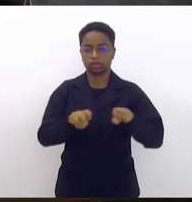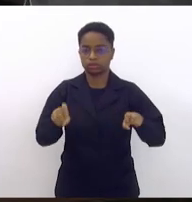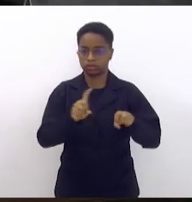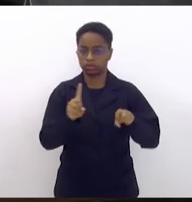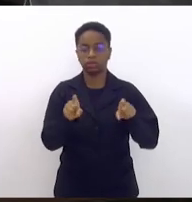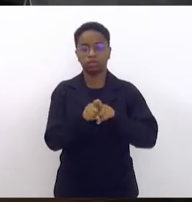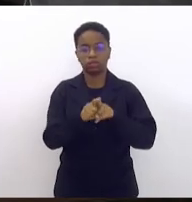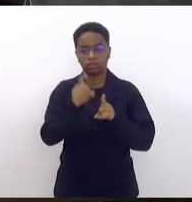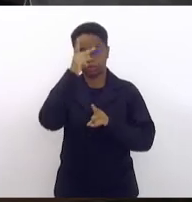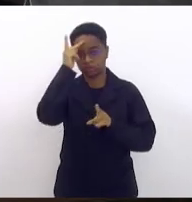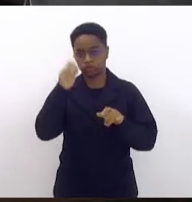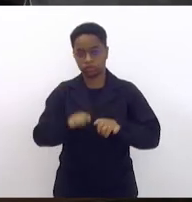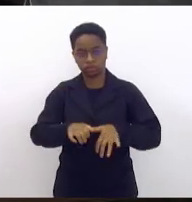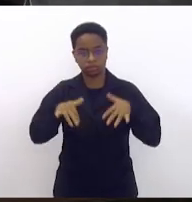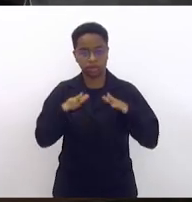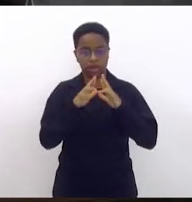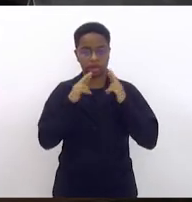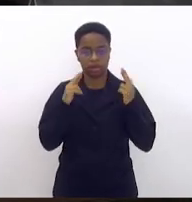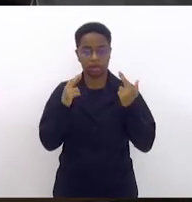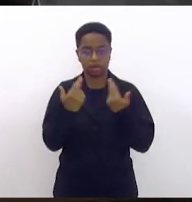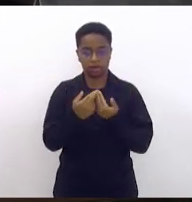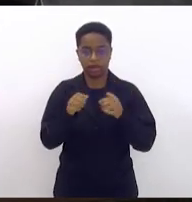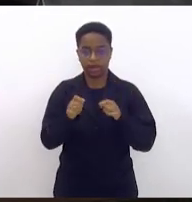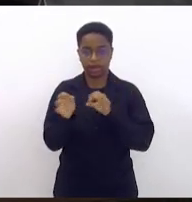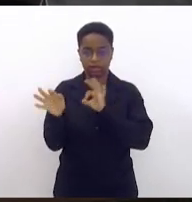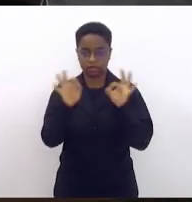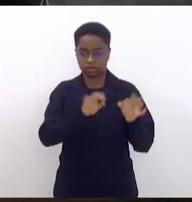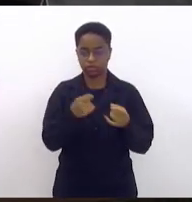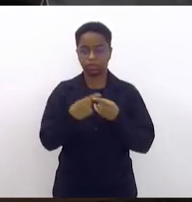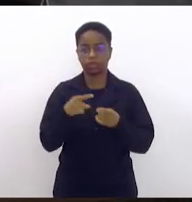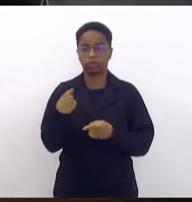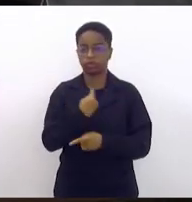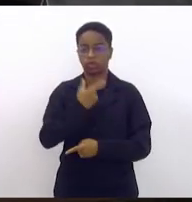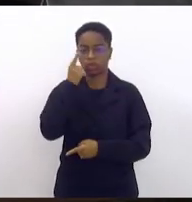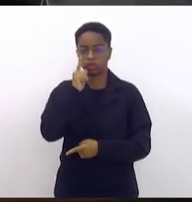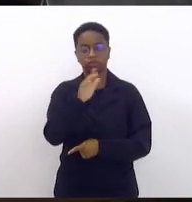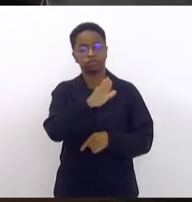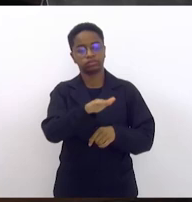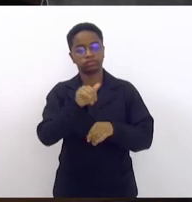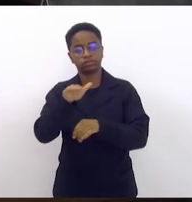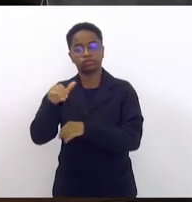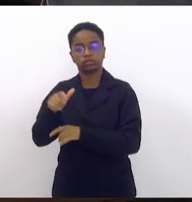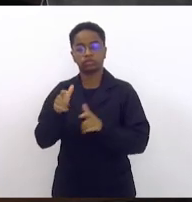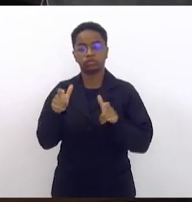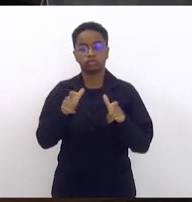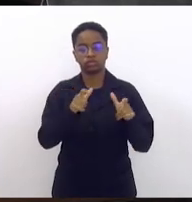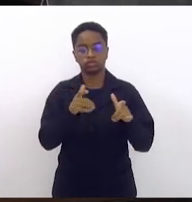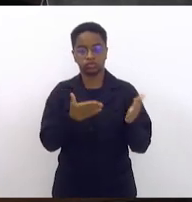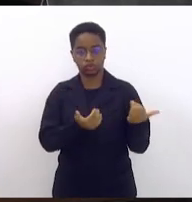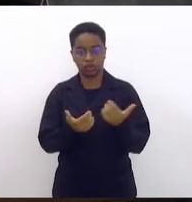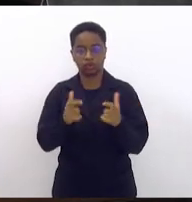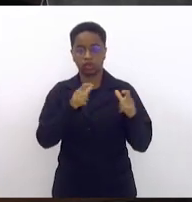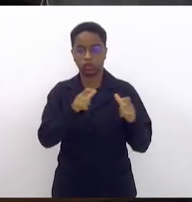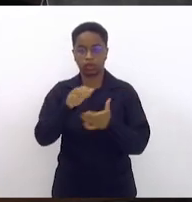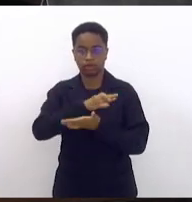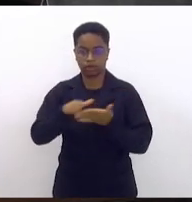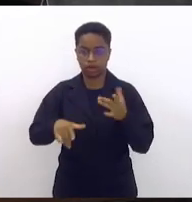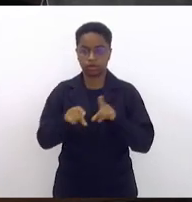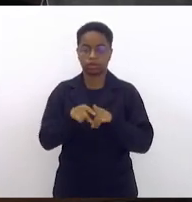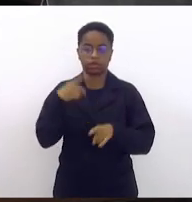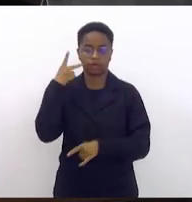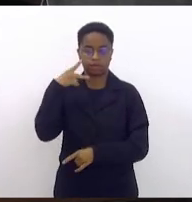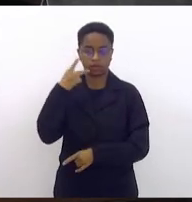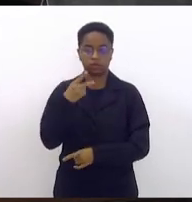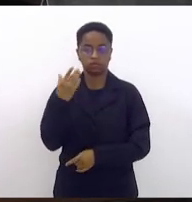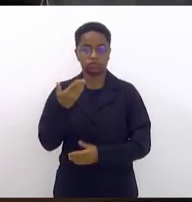estão aqui na plenária dessa casa nós conseguimos unir jovens de diversas partes do nosso Estado vereadores